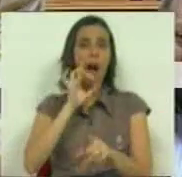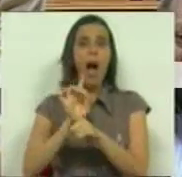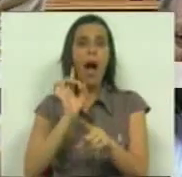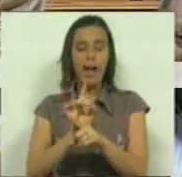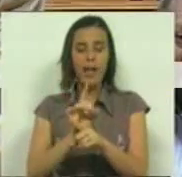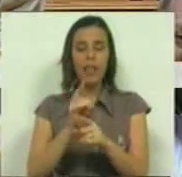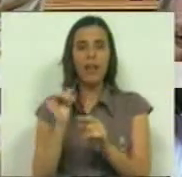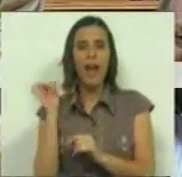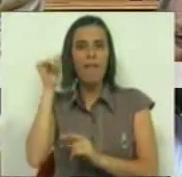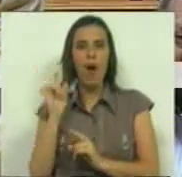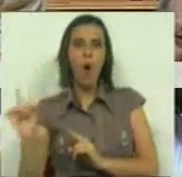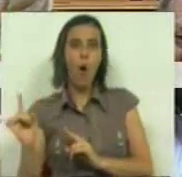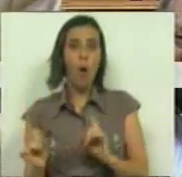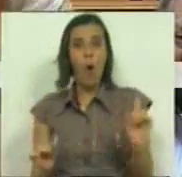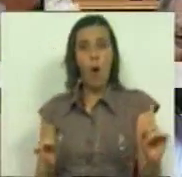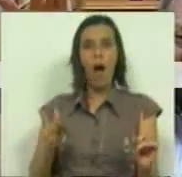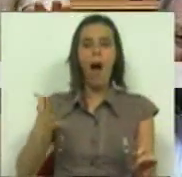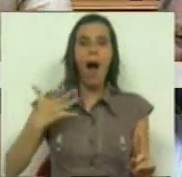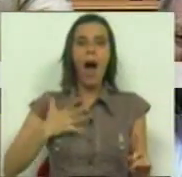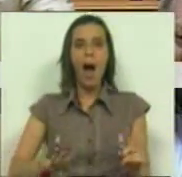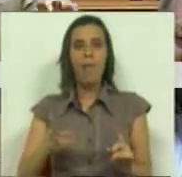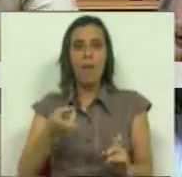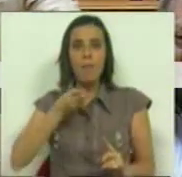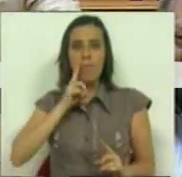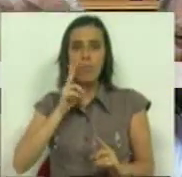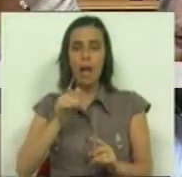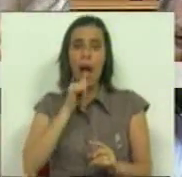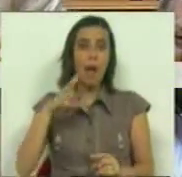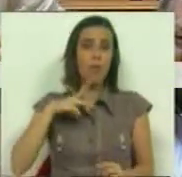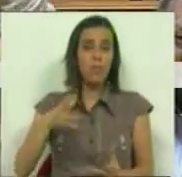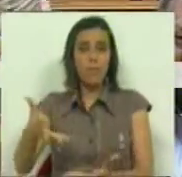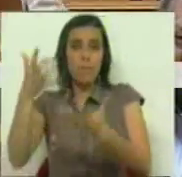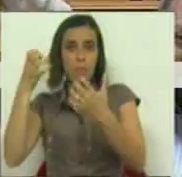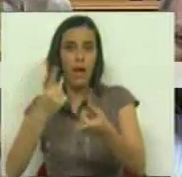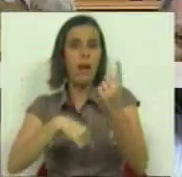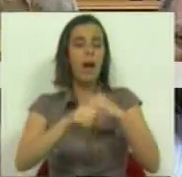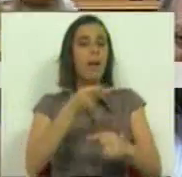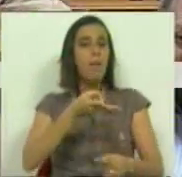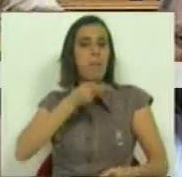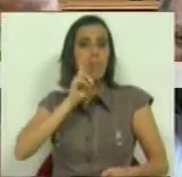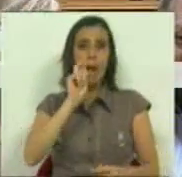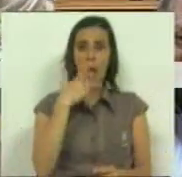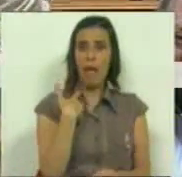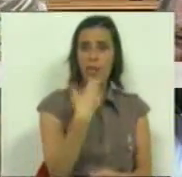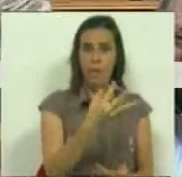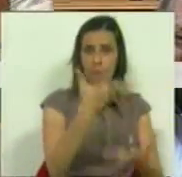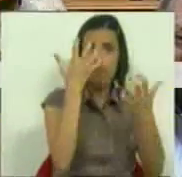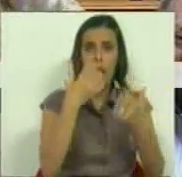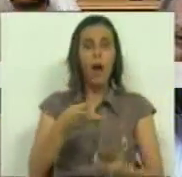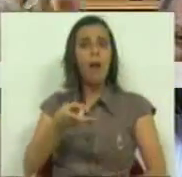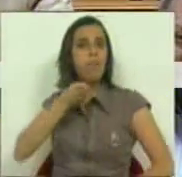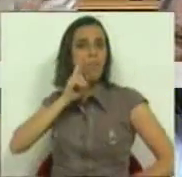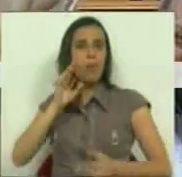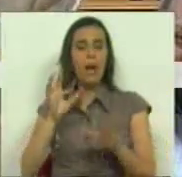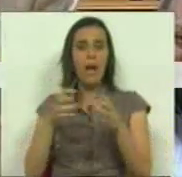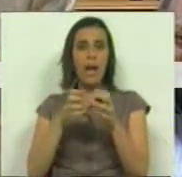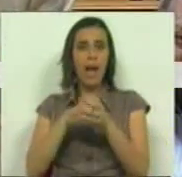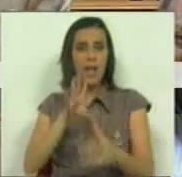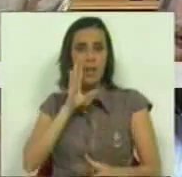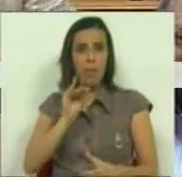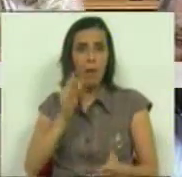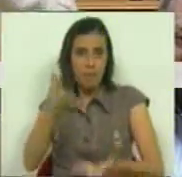daqueles afilhados que quiseram a administração das Águas de Portugal, a administração da EDP, a administração da Caixa